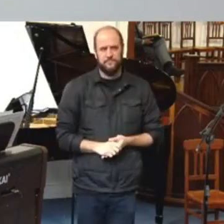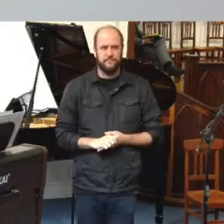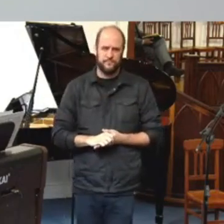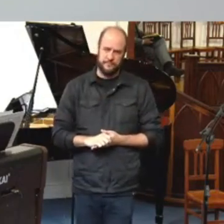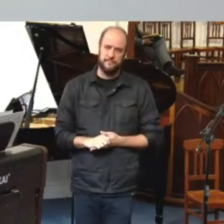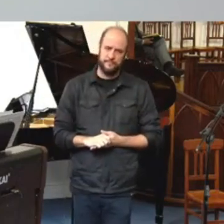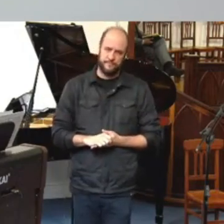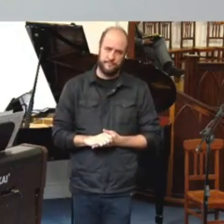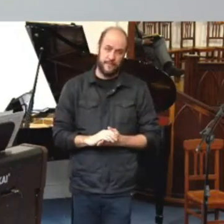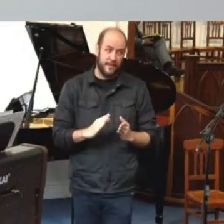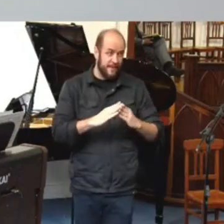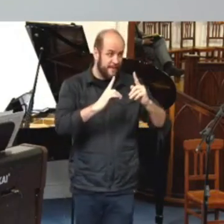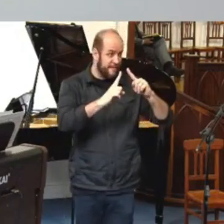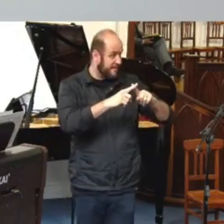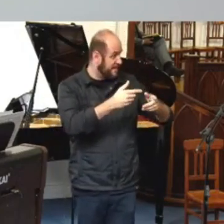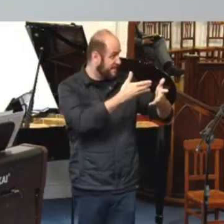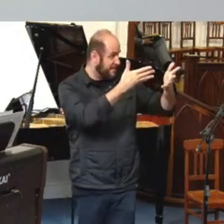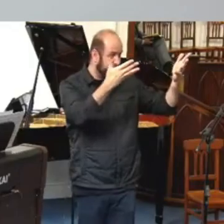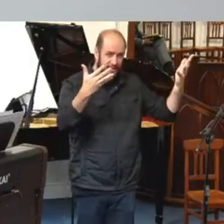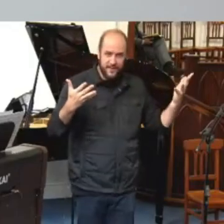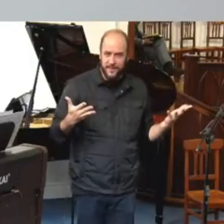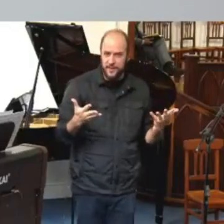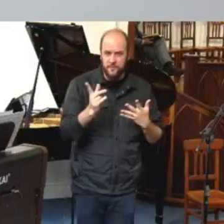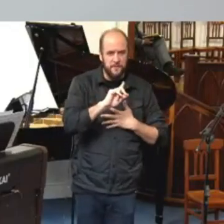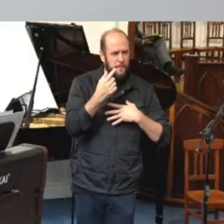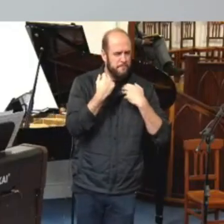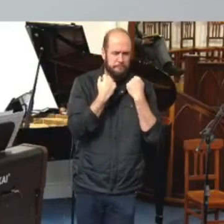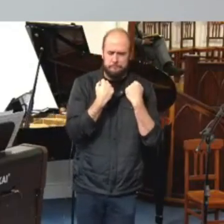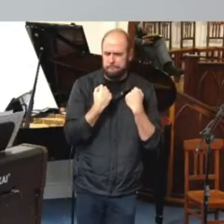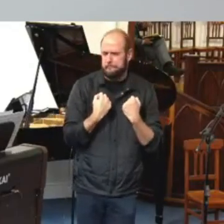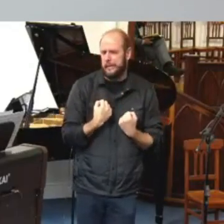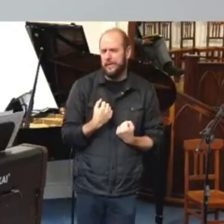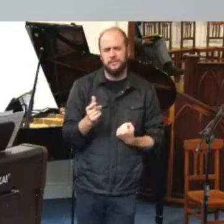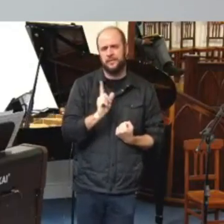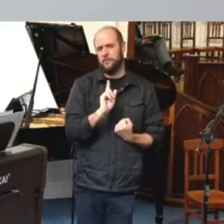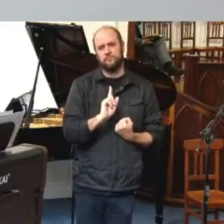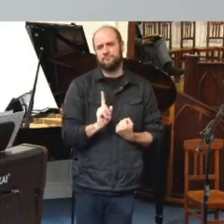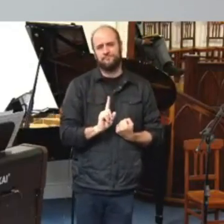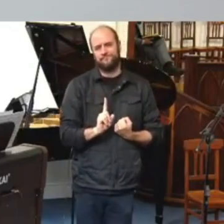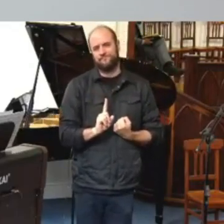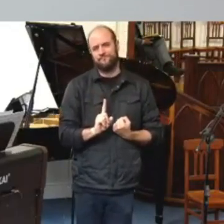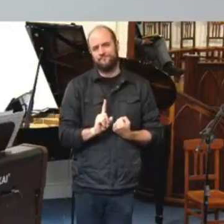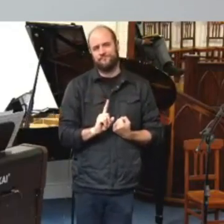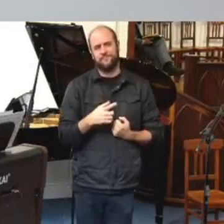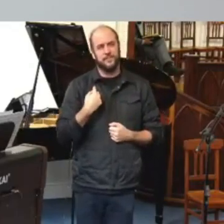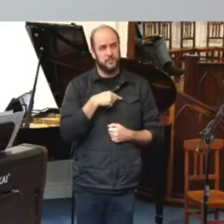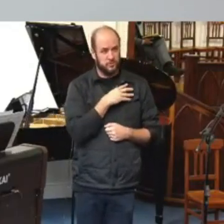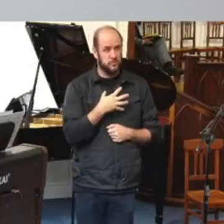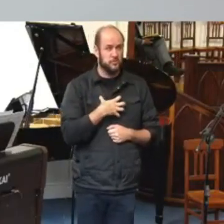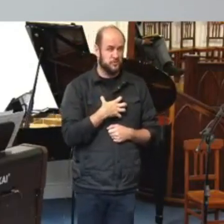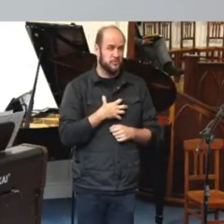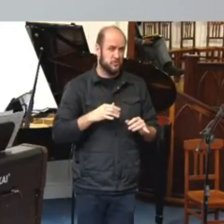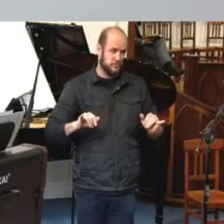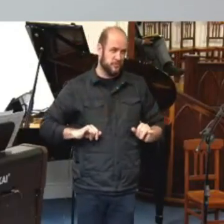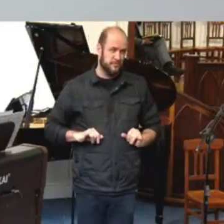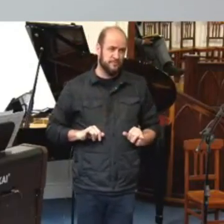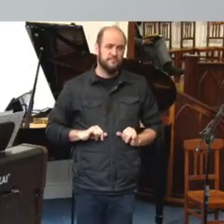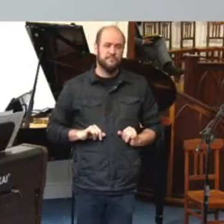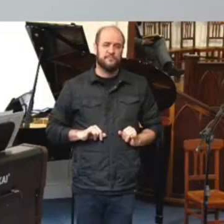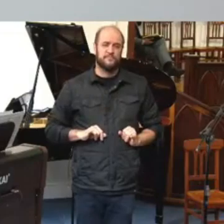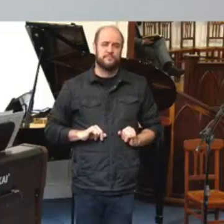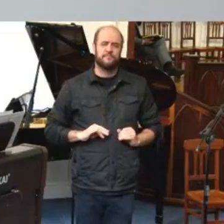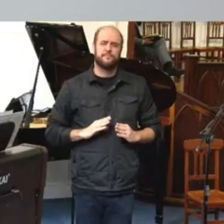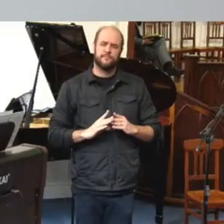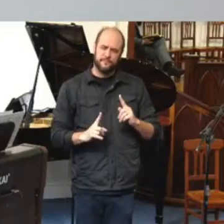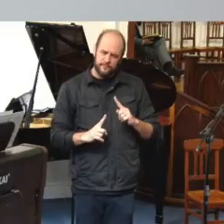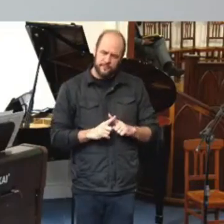aqui não será um peso para ouvir a sua dor, mas a igreja será